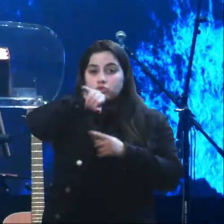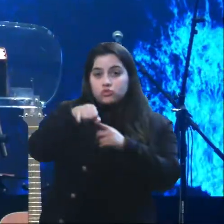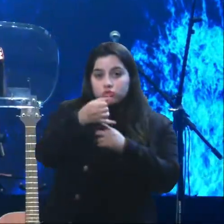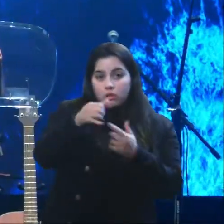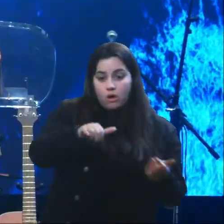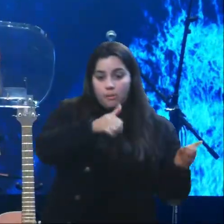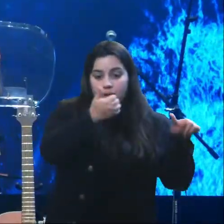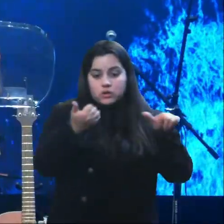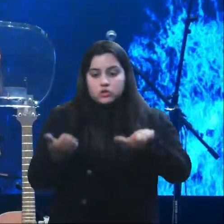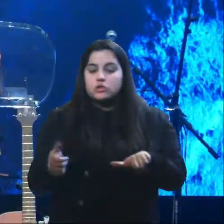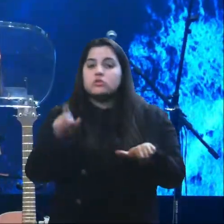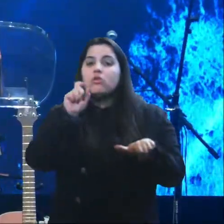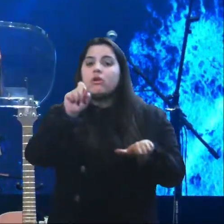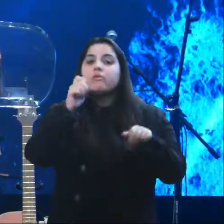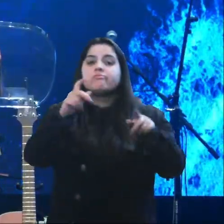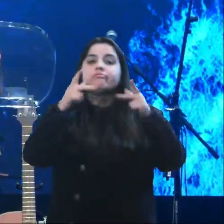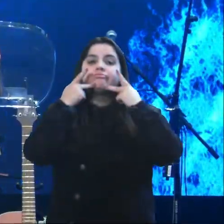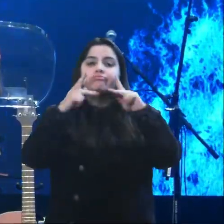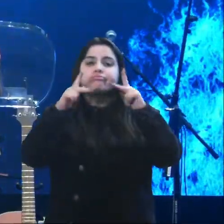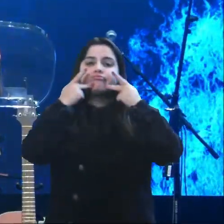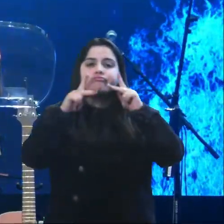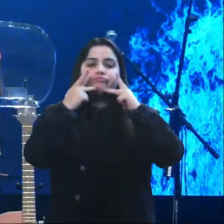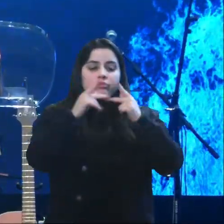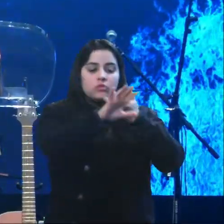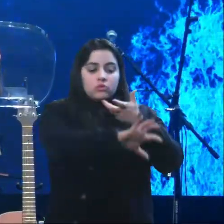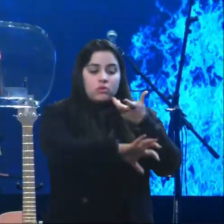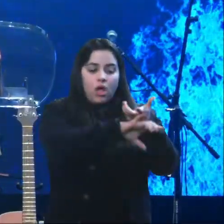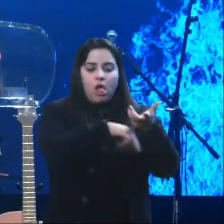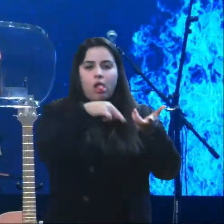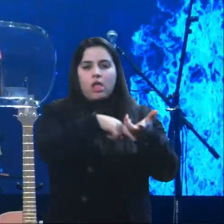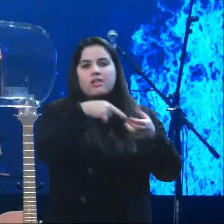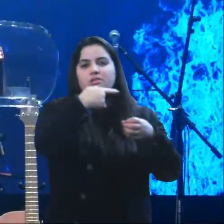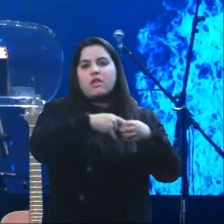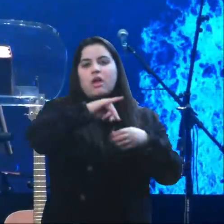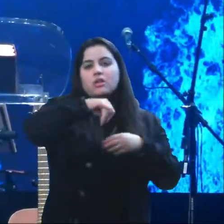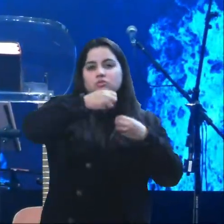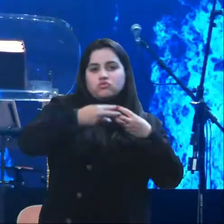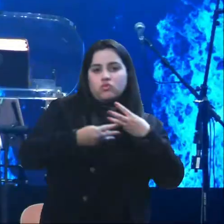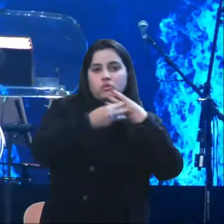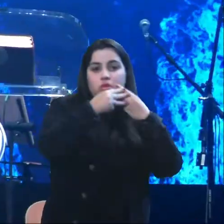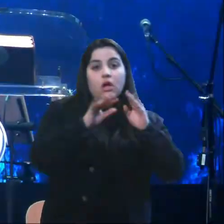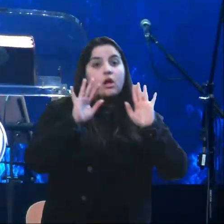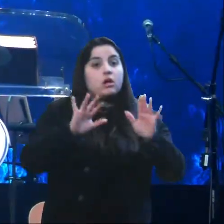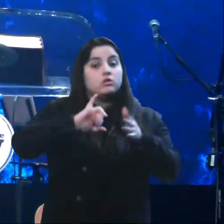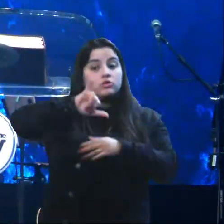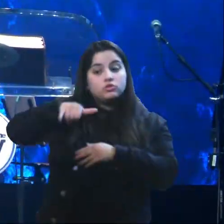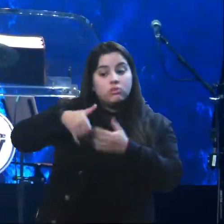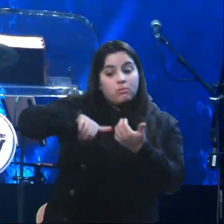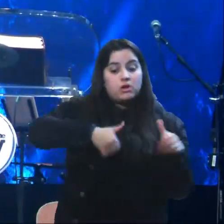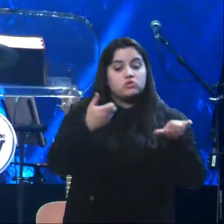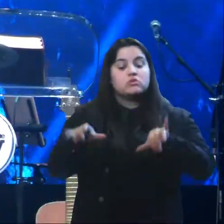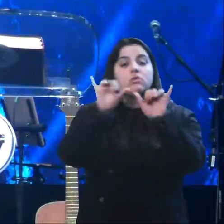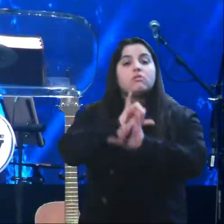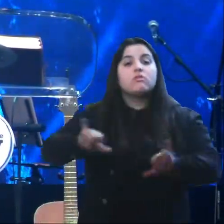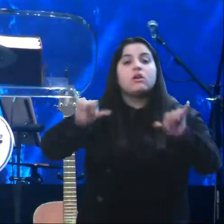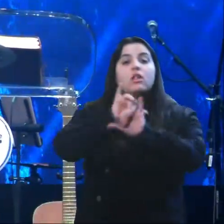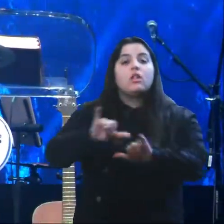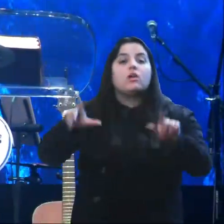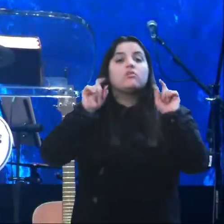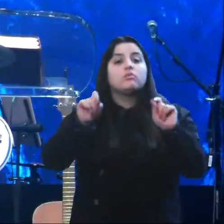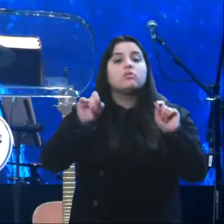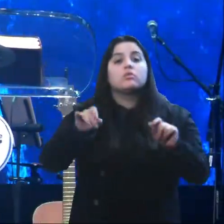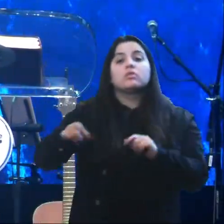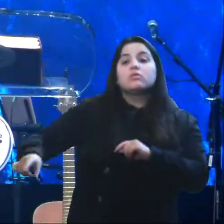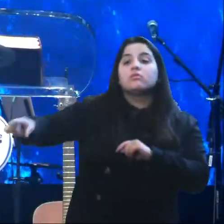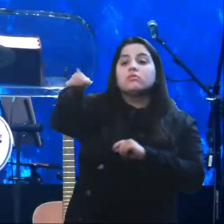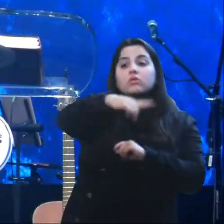Batista, pregando no deserto da Judéia. Ele dizia: arrependam-se, pois o reino dos céus